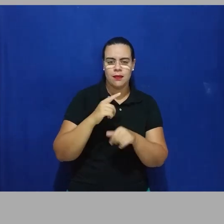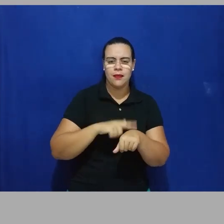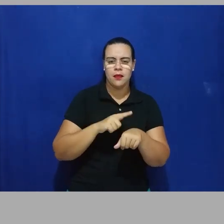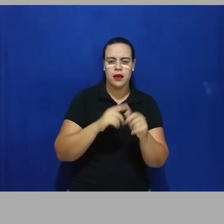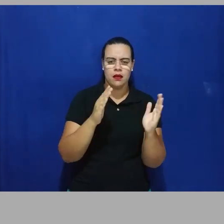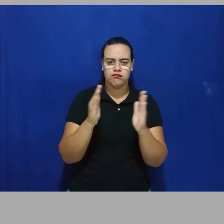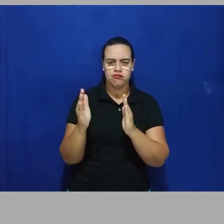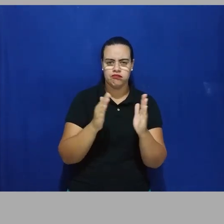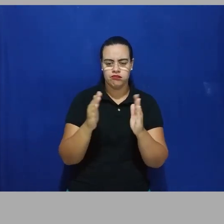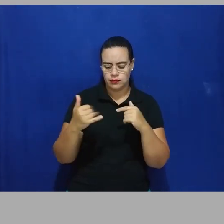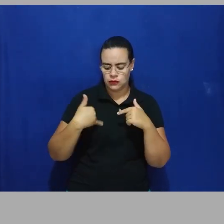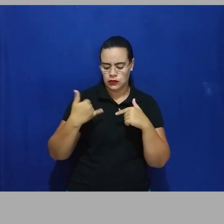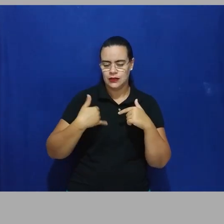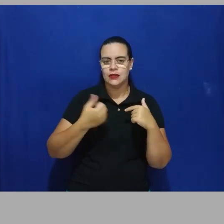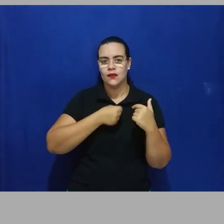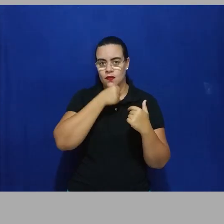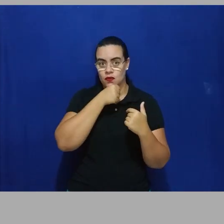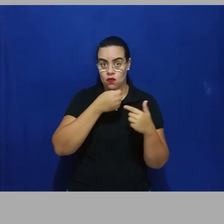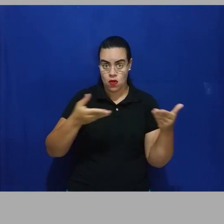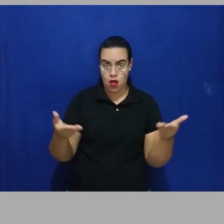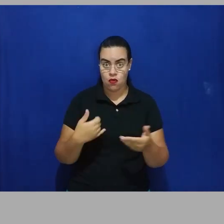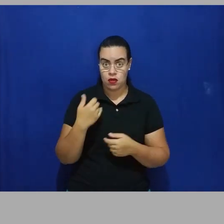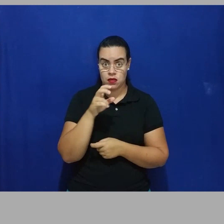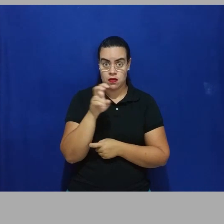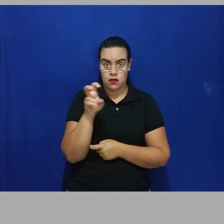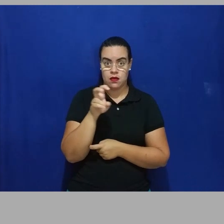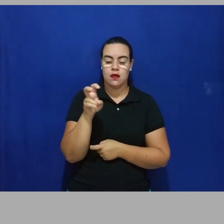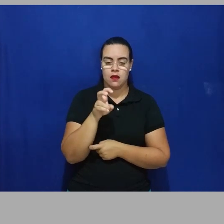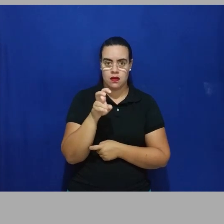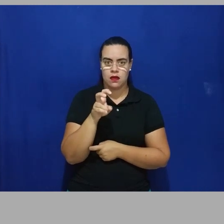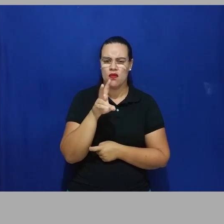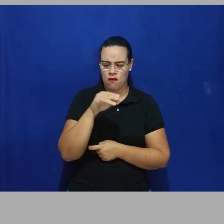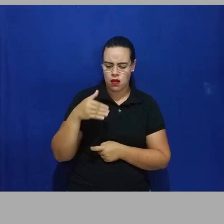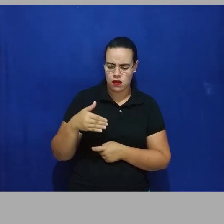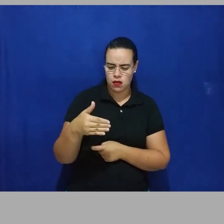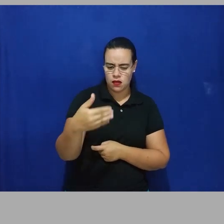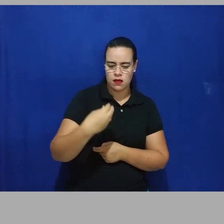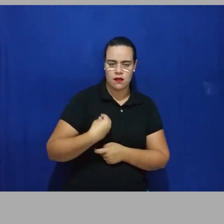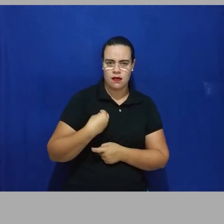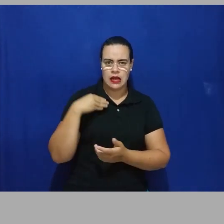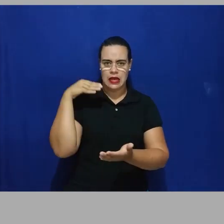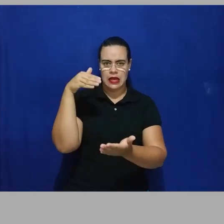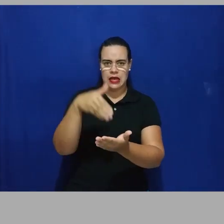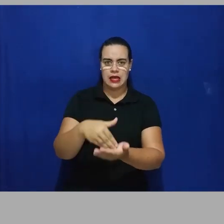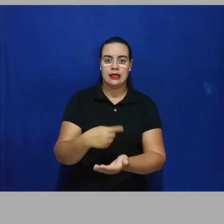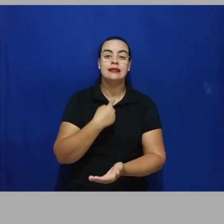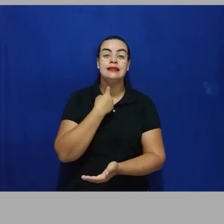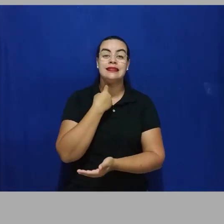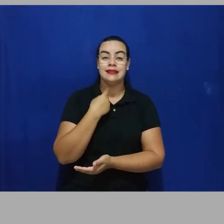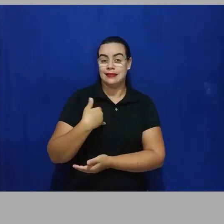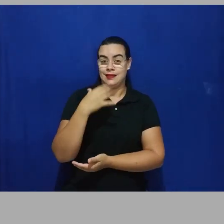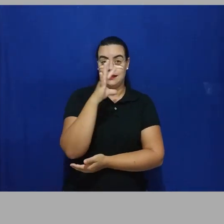está entrando nessa fase de idade idosa. Eu tenho 55 anos de idade. Vou viver